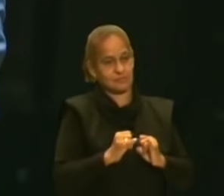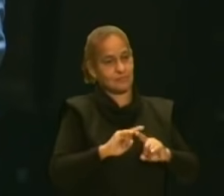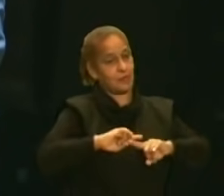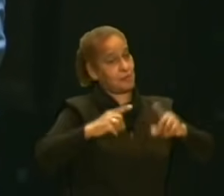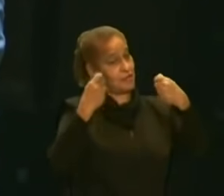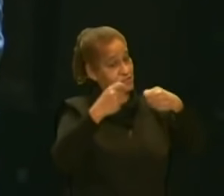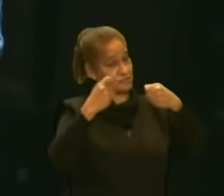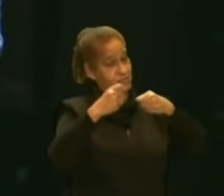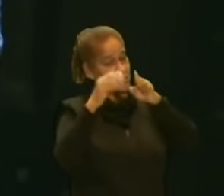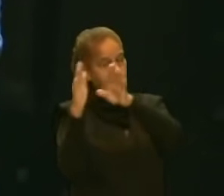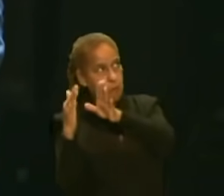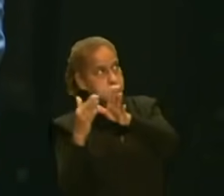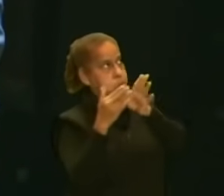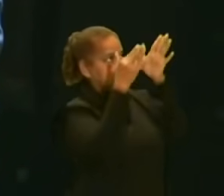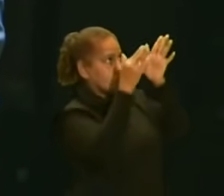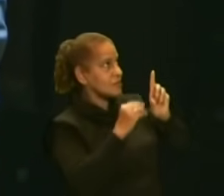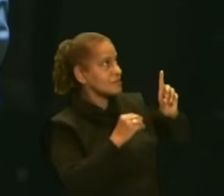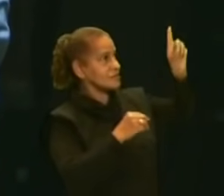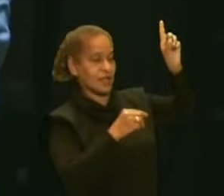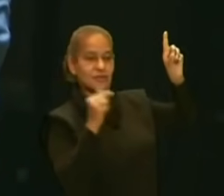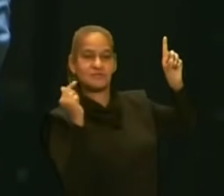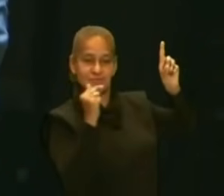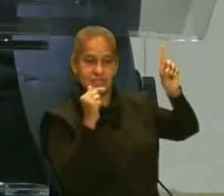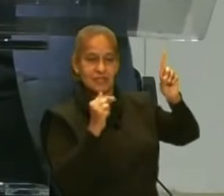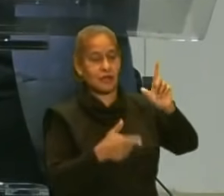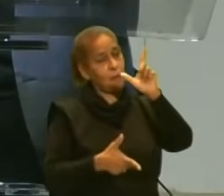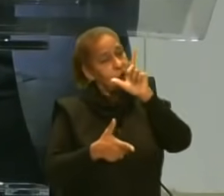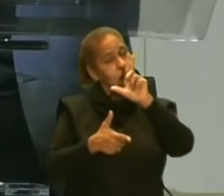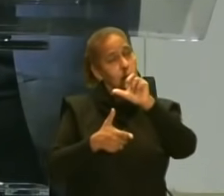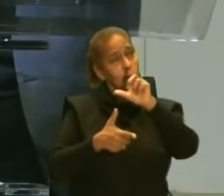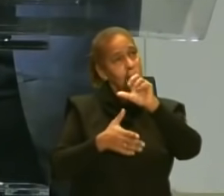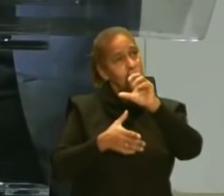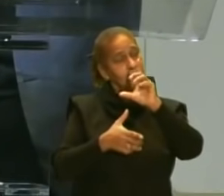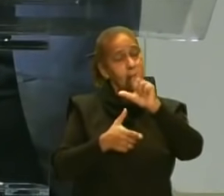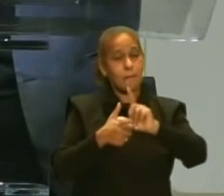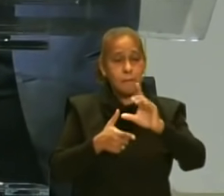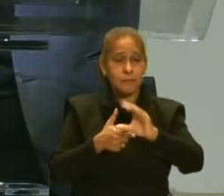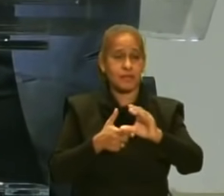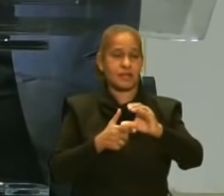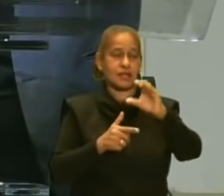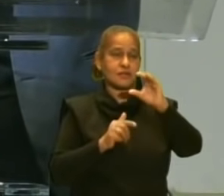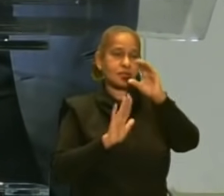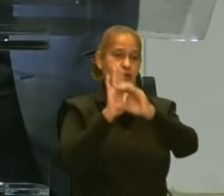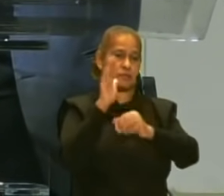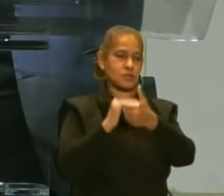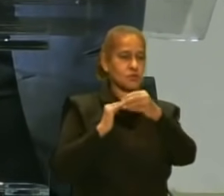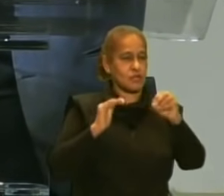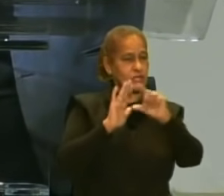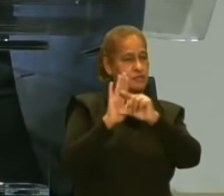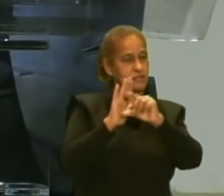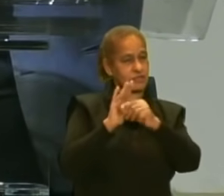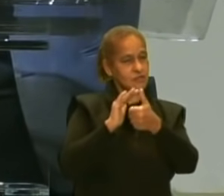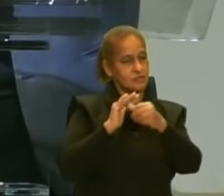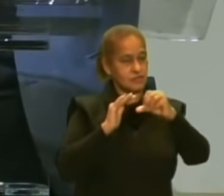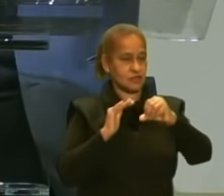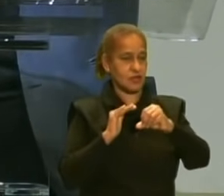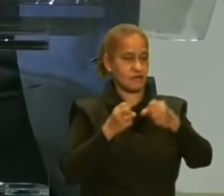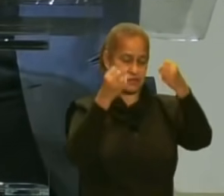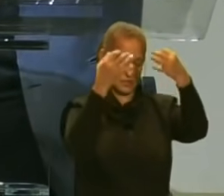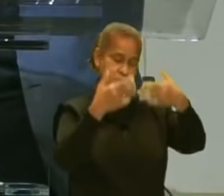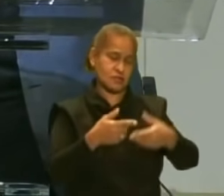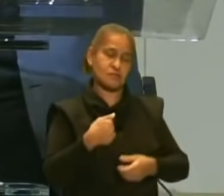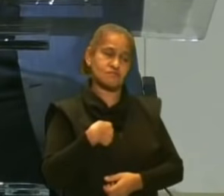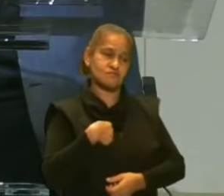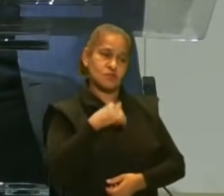Paulo, lá em 1 Coríntios 10, versículos 19 e 20, onde ele diz assim: então, o que estou